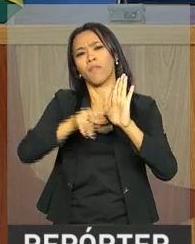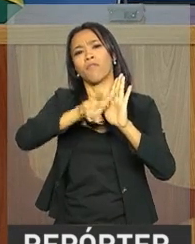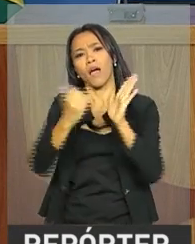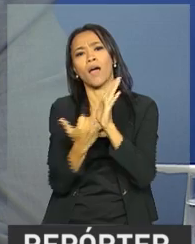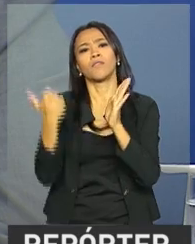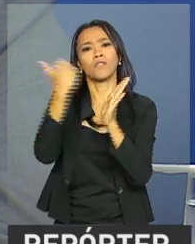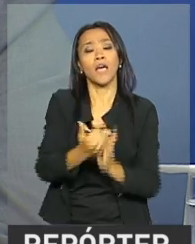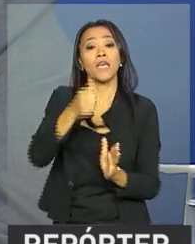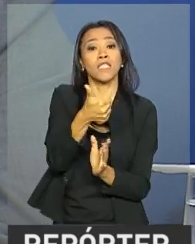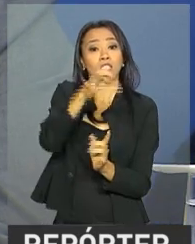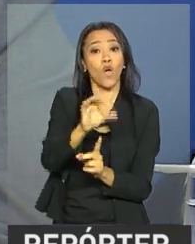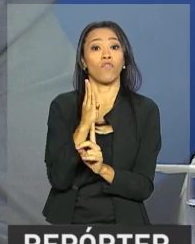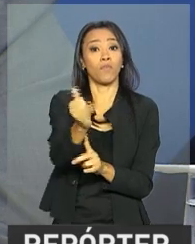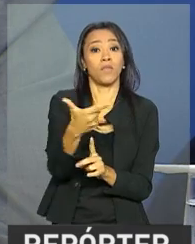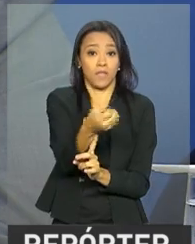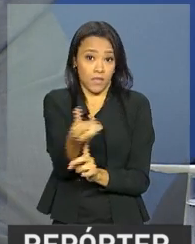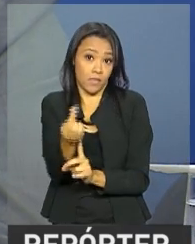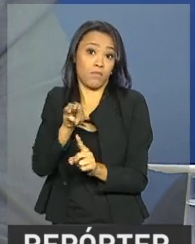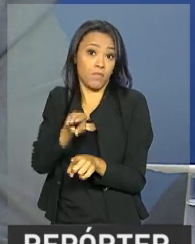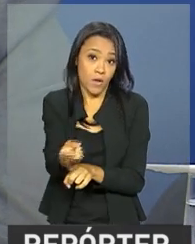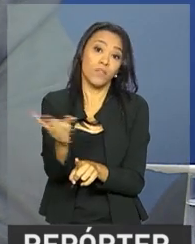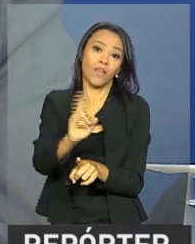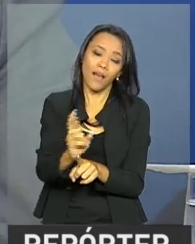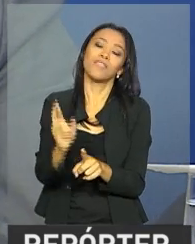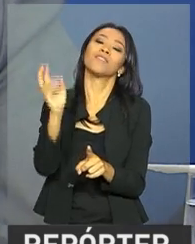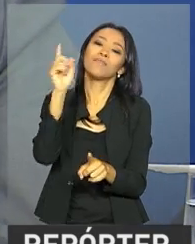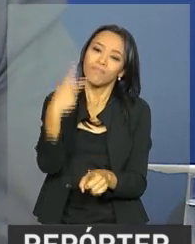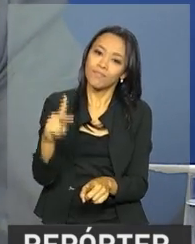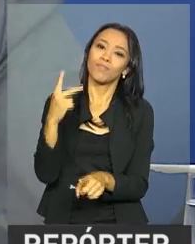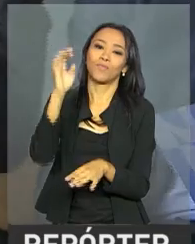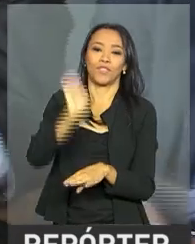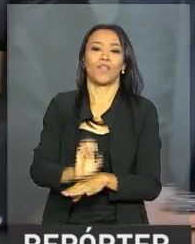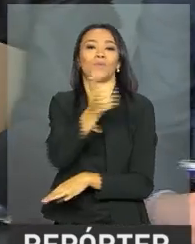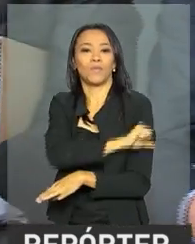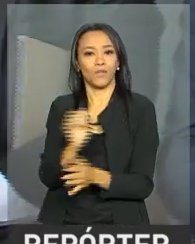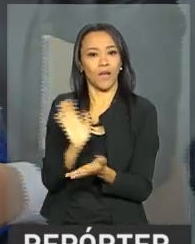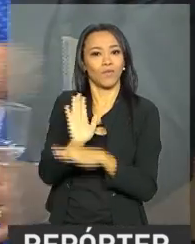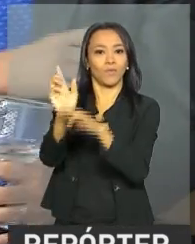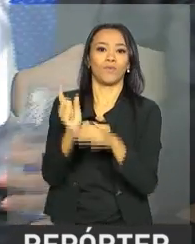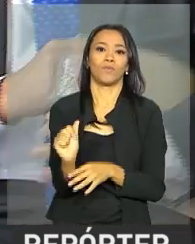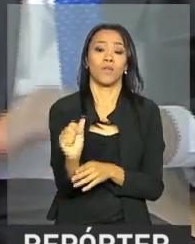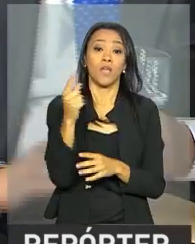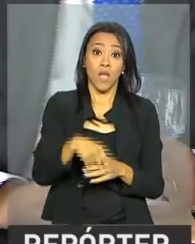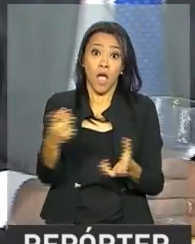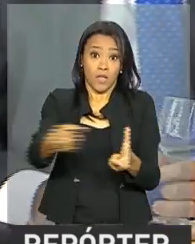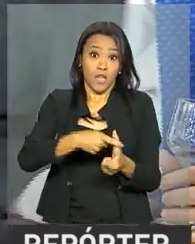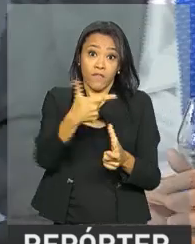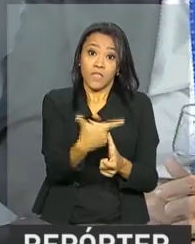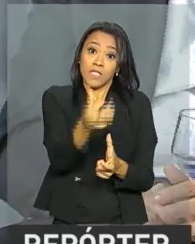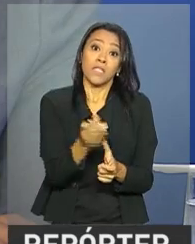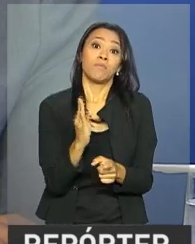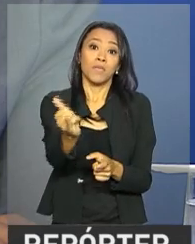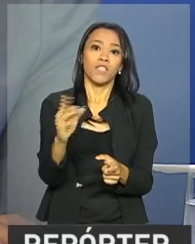19 bilhões 600 milhões deais ao caixa do Estado do Rio de Janeiro o restante do Déficit de R 26 bilhões